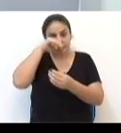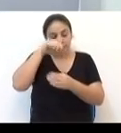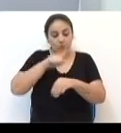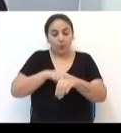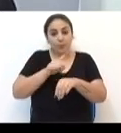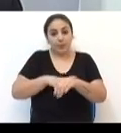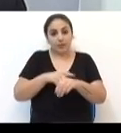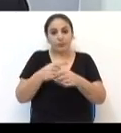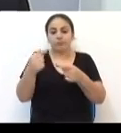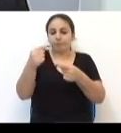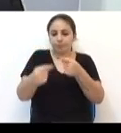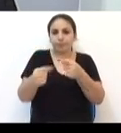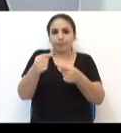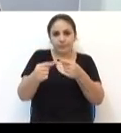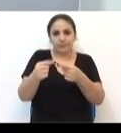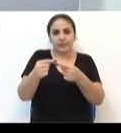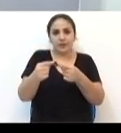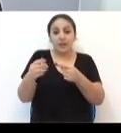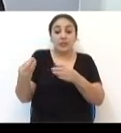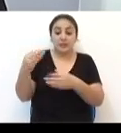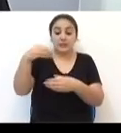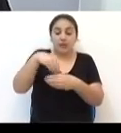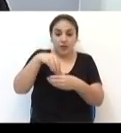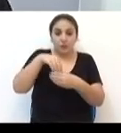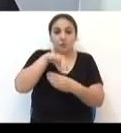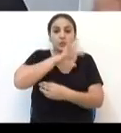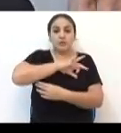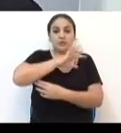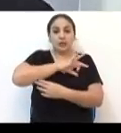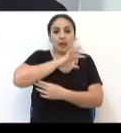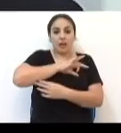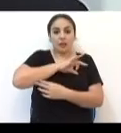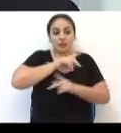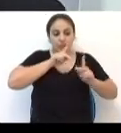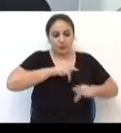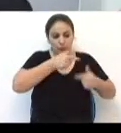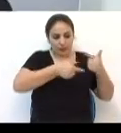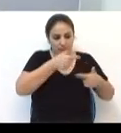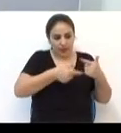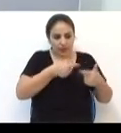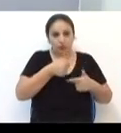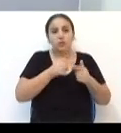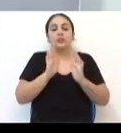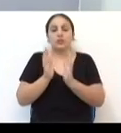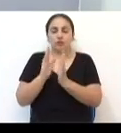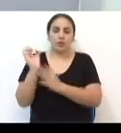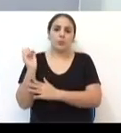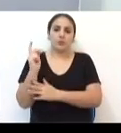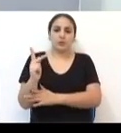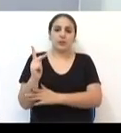isso e incorporar no salário dos ativos e dos inativos